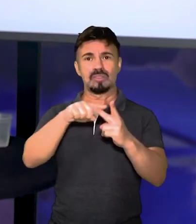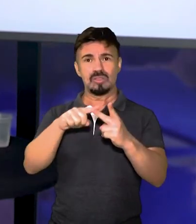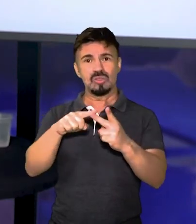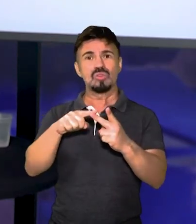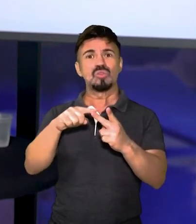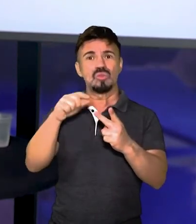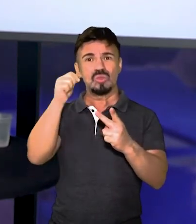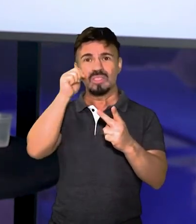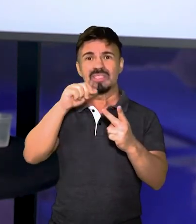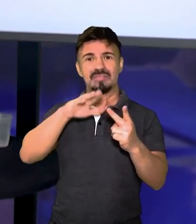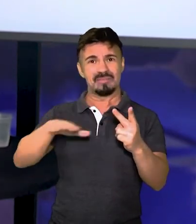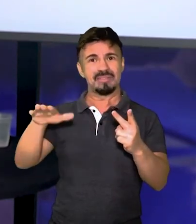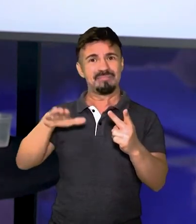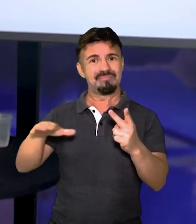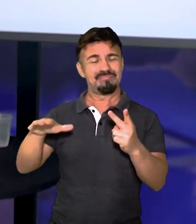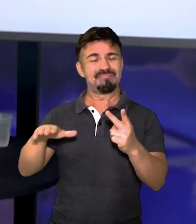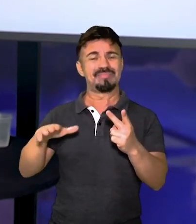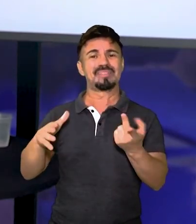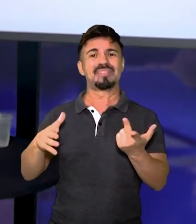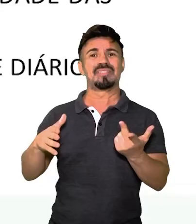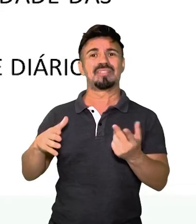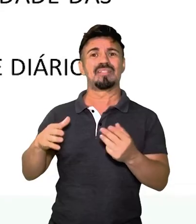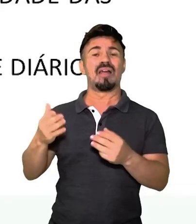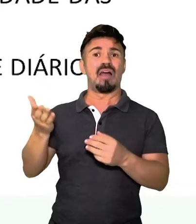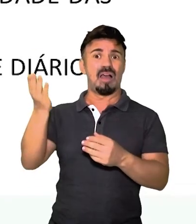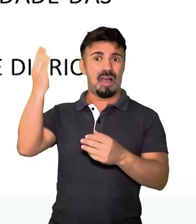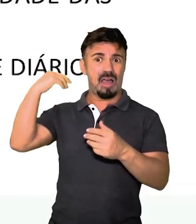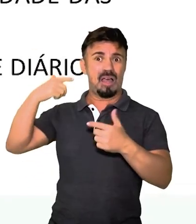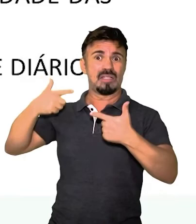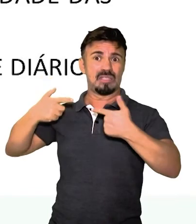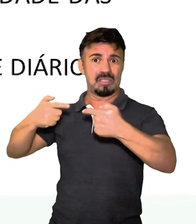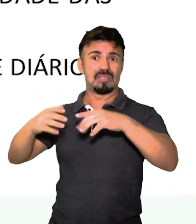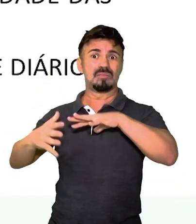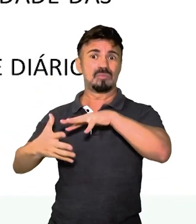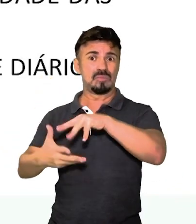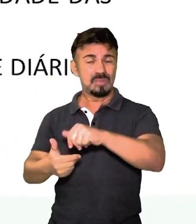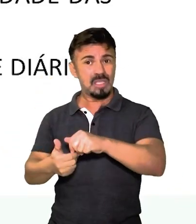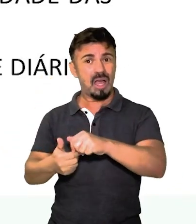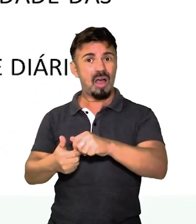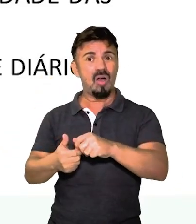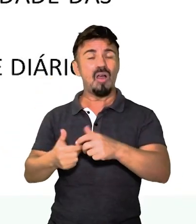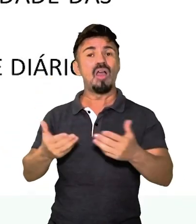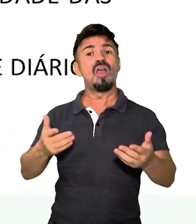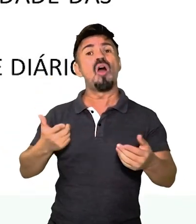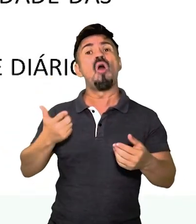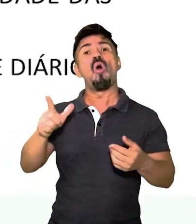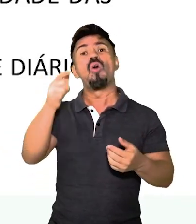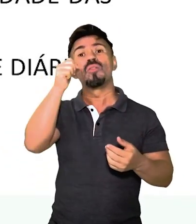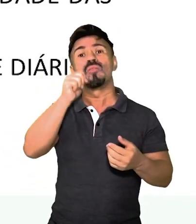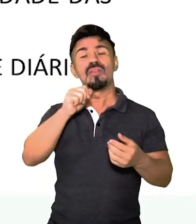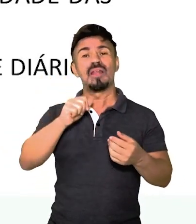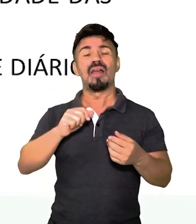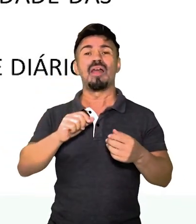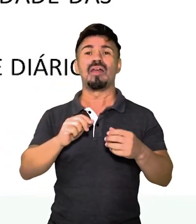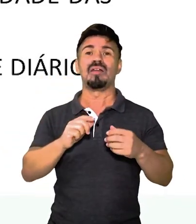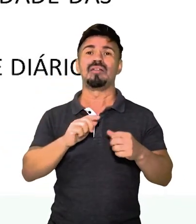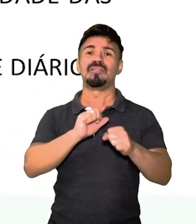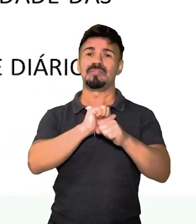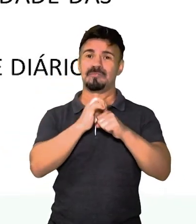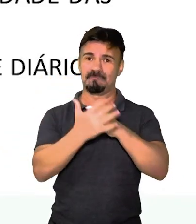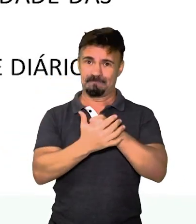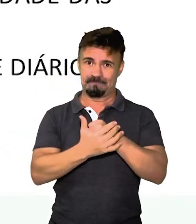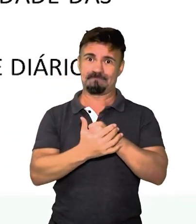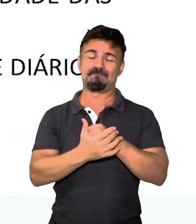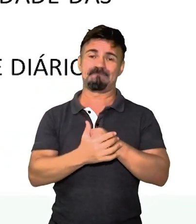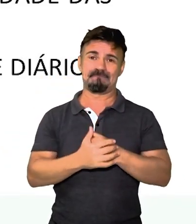de um diário, né, de duas adolescentes em épocas diferentes, uma época agora da Covid-19 e a outra época